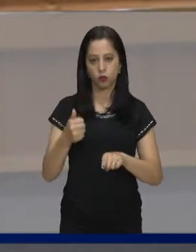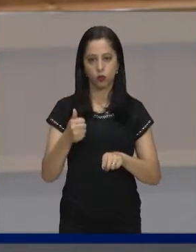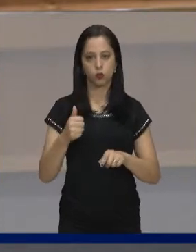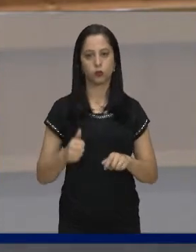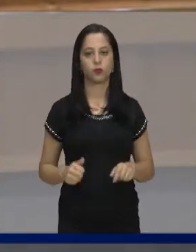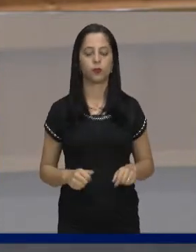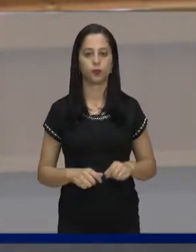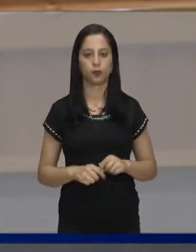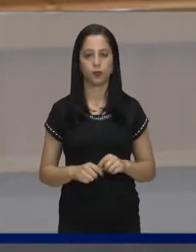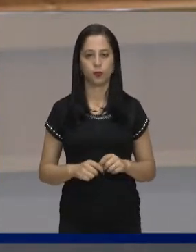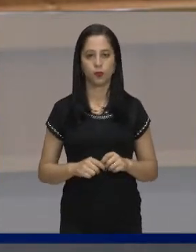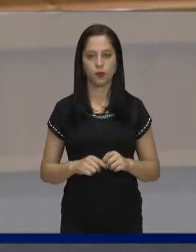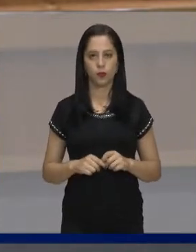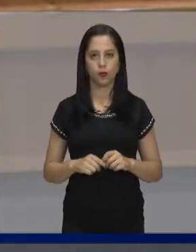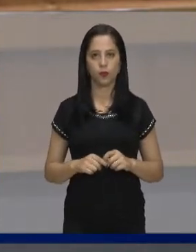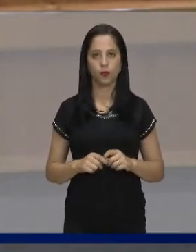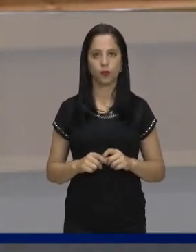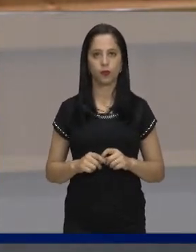13341/2021.